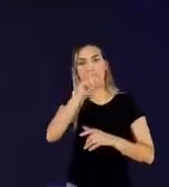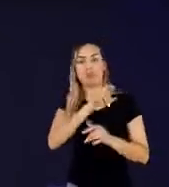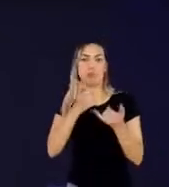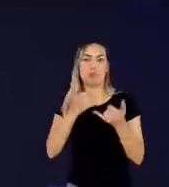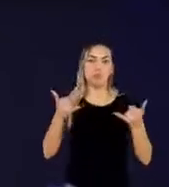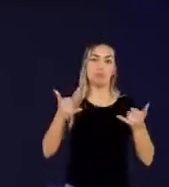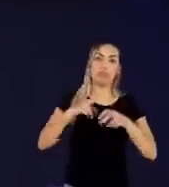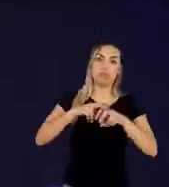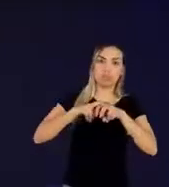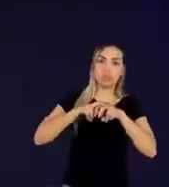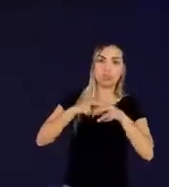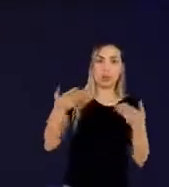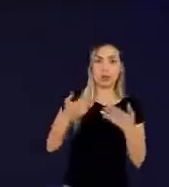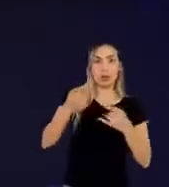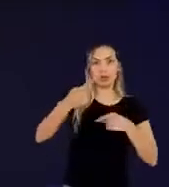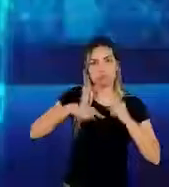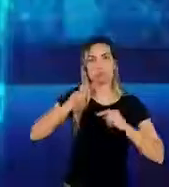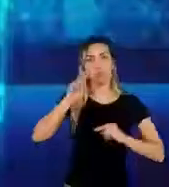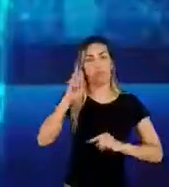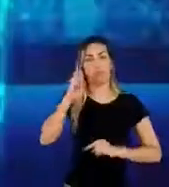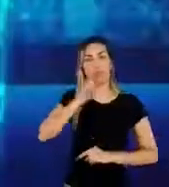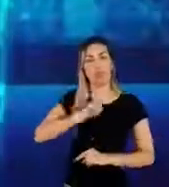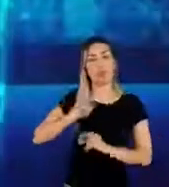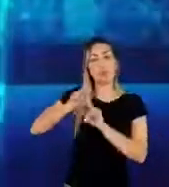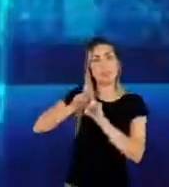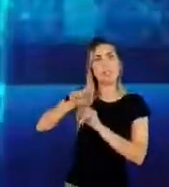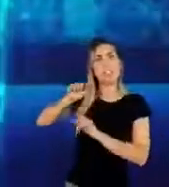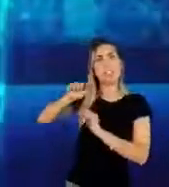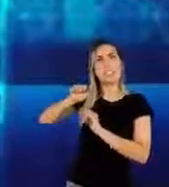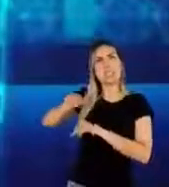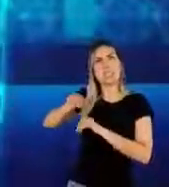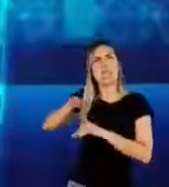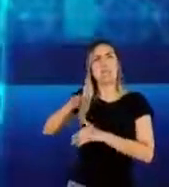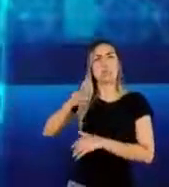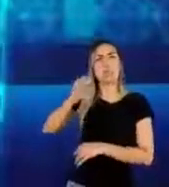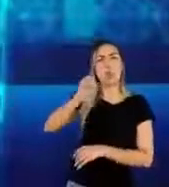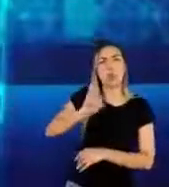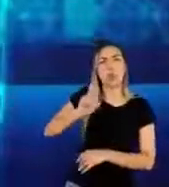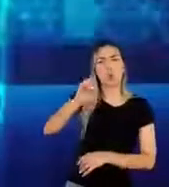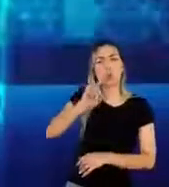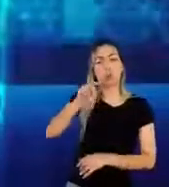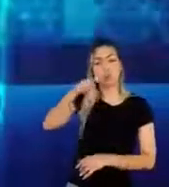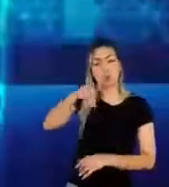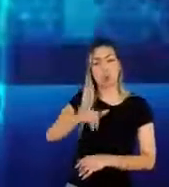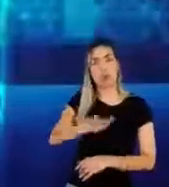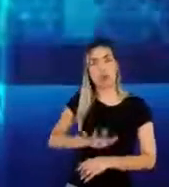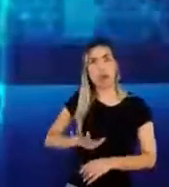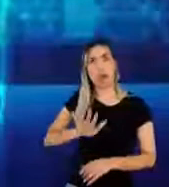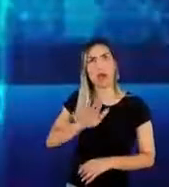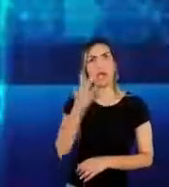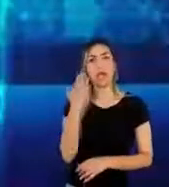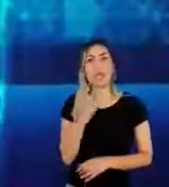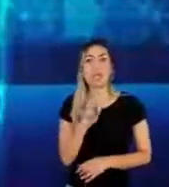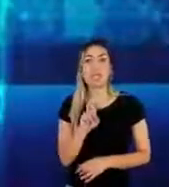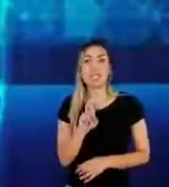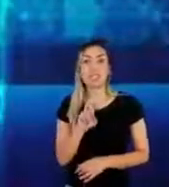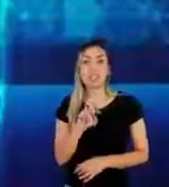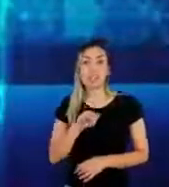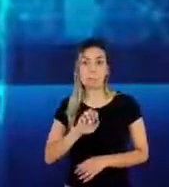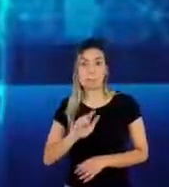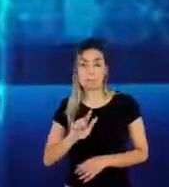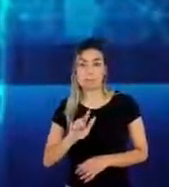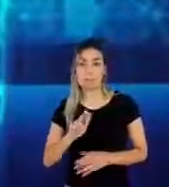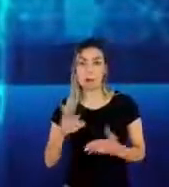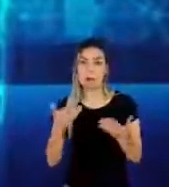de setembro e outubro, o nordeste, que tem uma carga média de 12 mil megas, estava gerando 22.